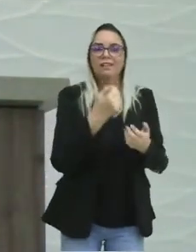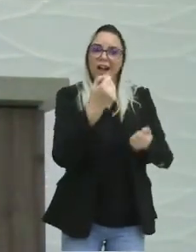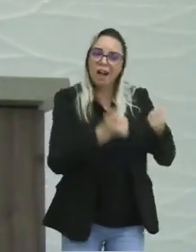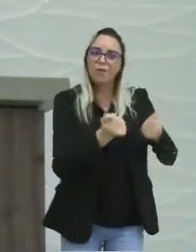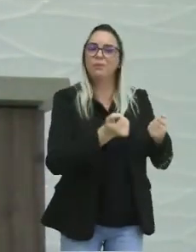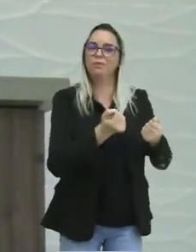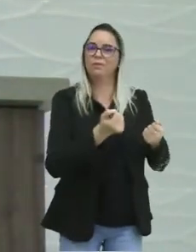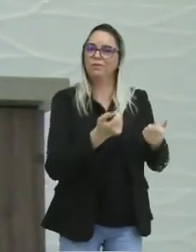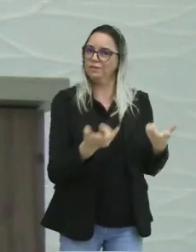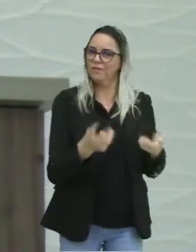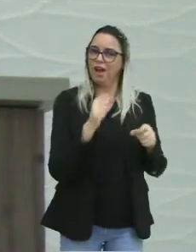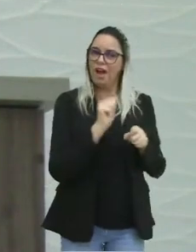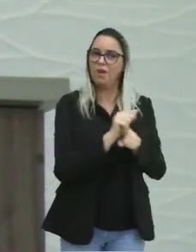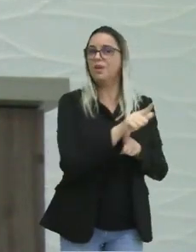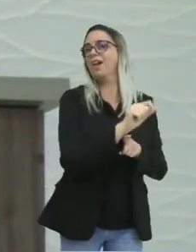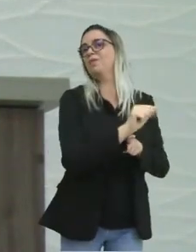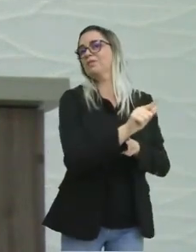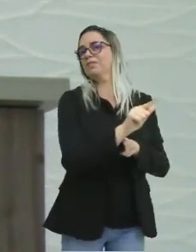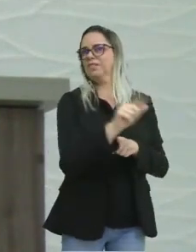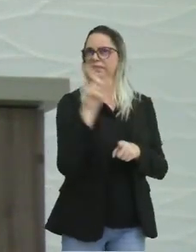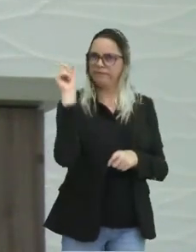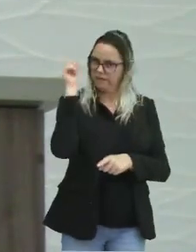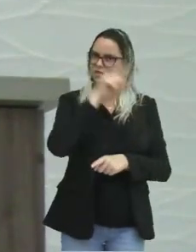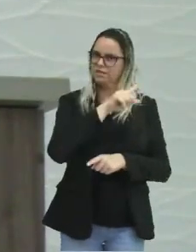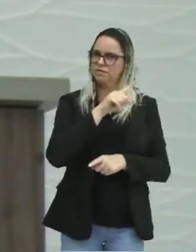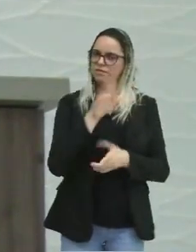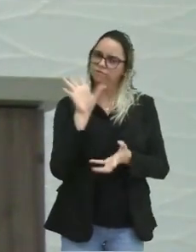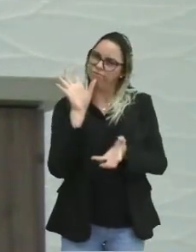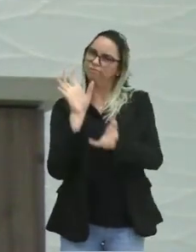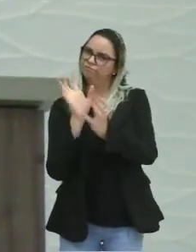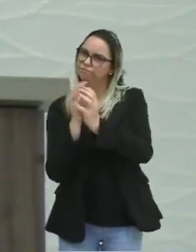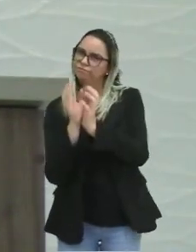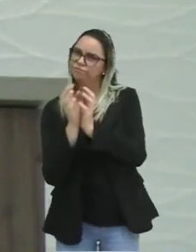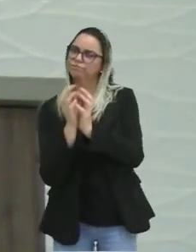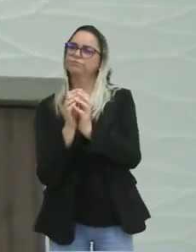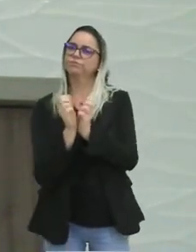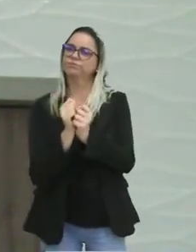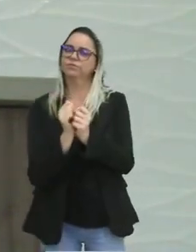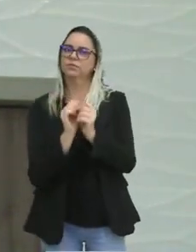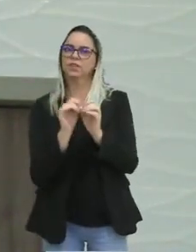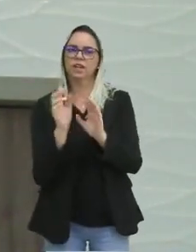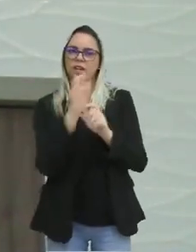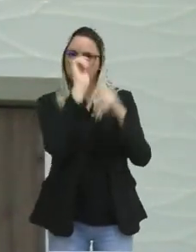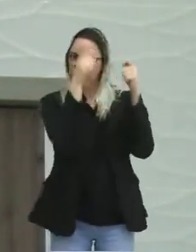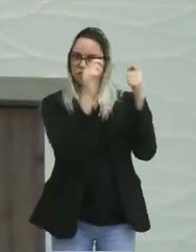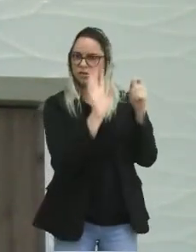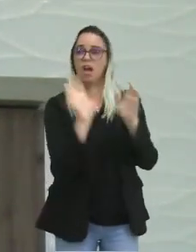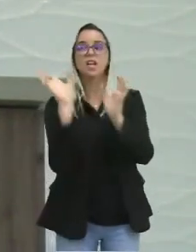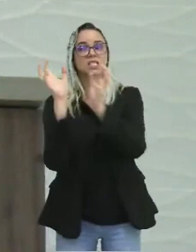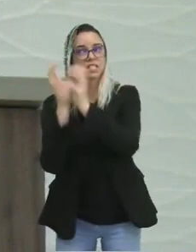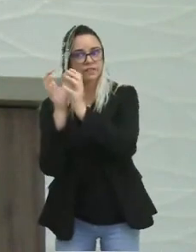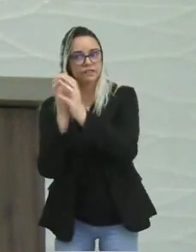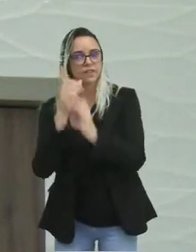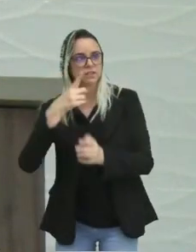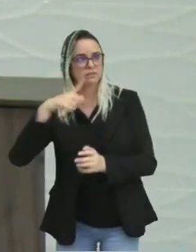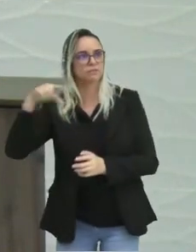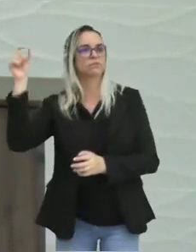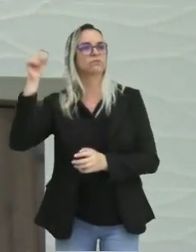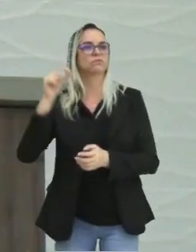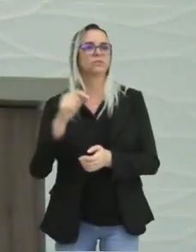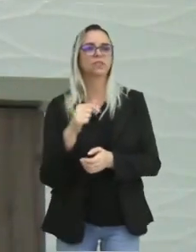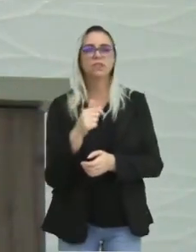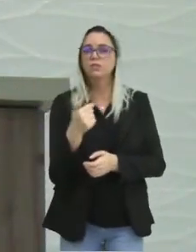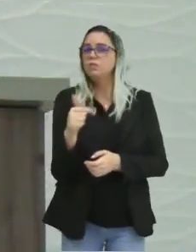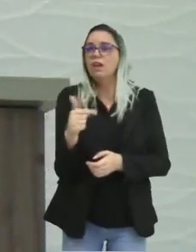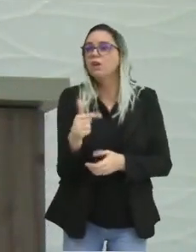450 para Recife. Ou seja, Recife, não é Caruaru. É para Recife. Nós não temos condição,